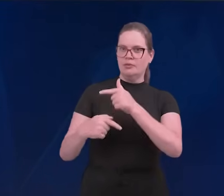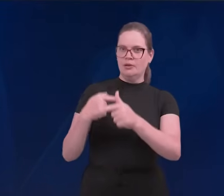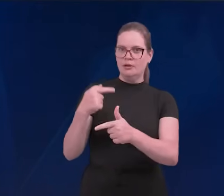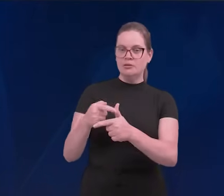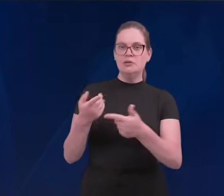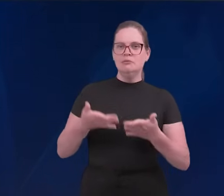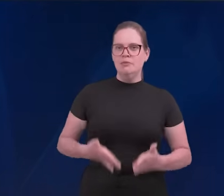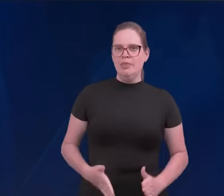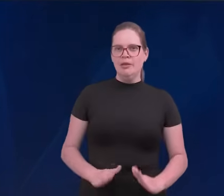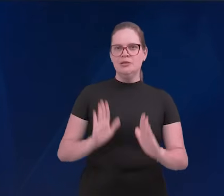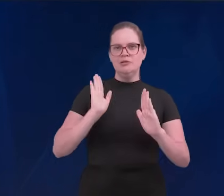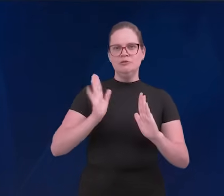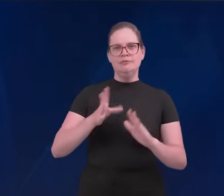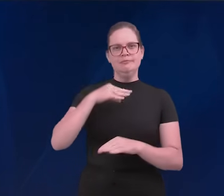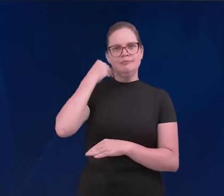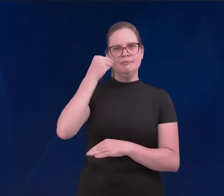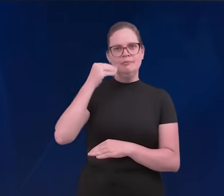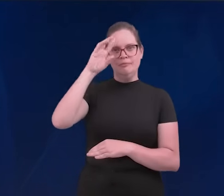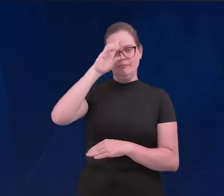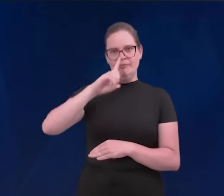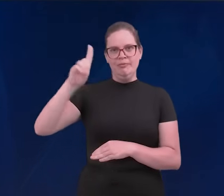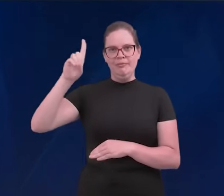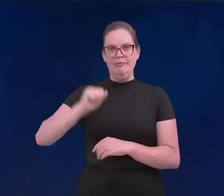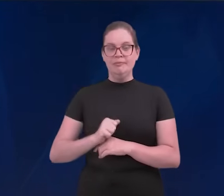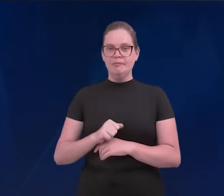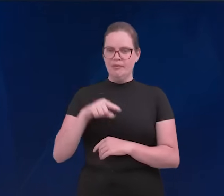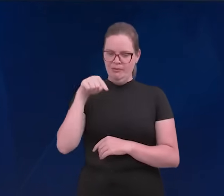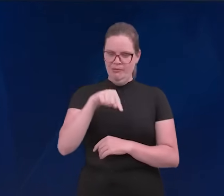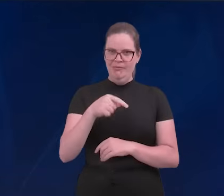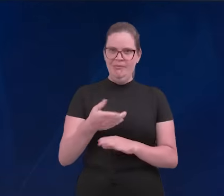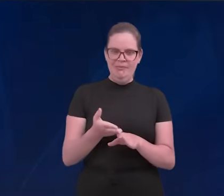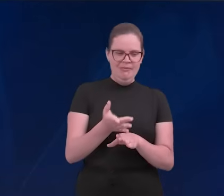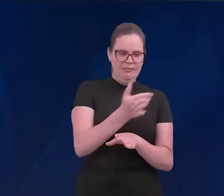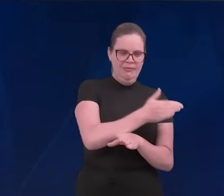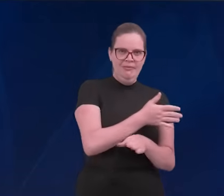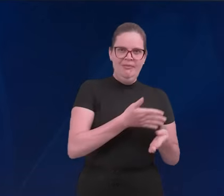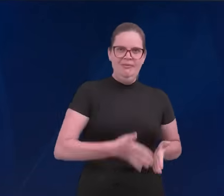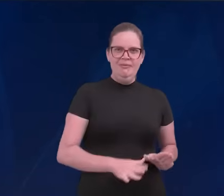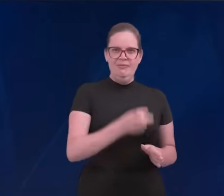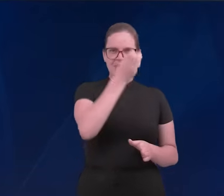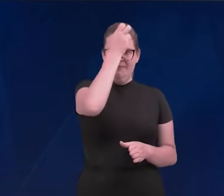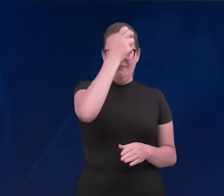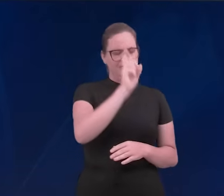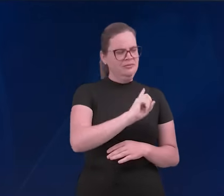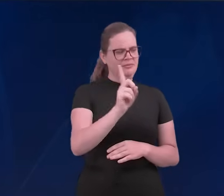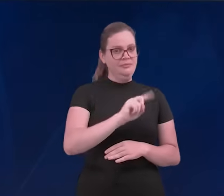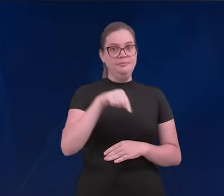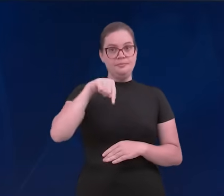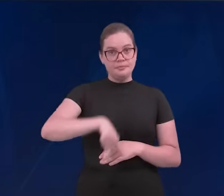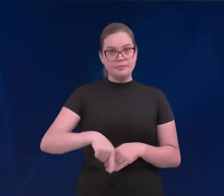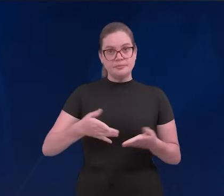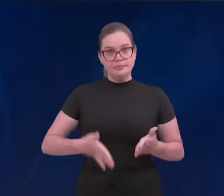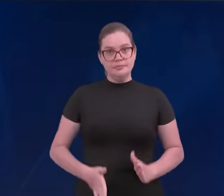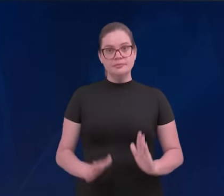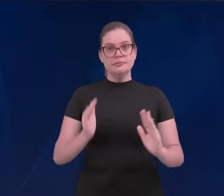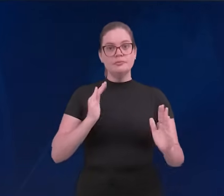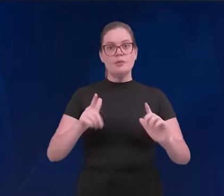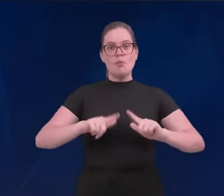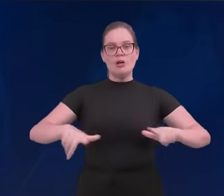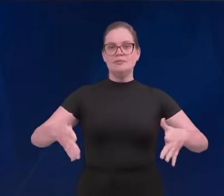e não lá no Egito, a tomar posse da terra e das